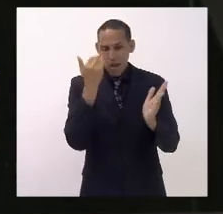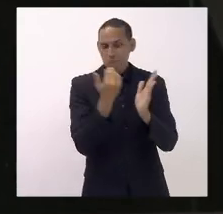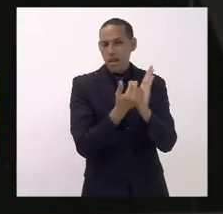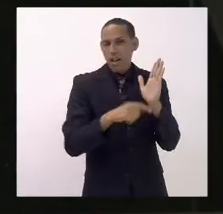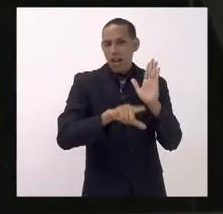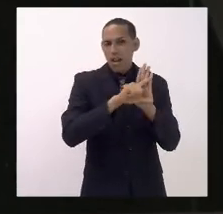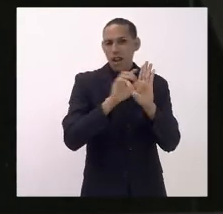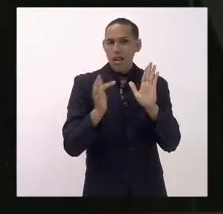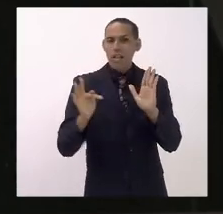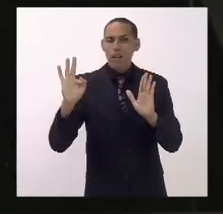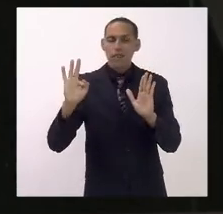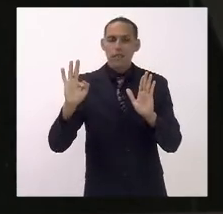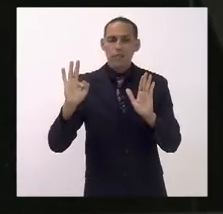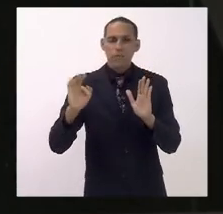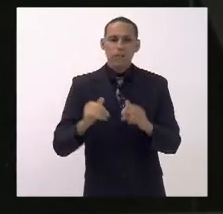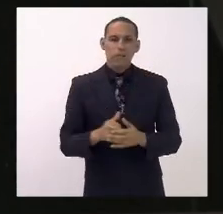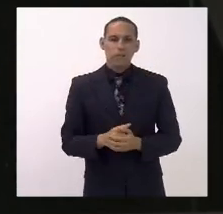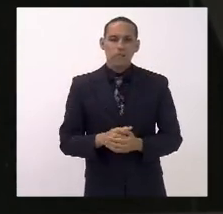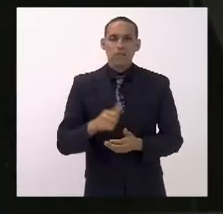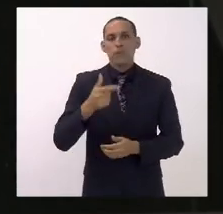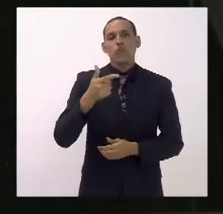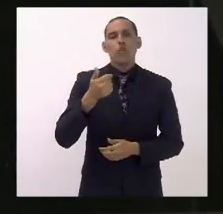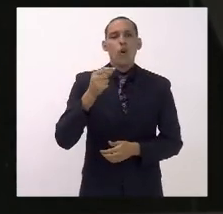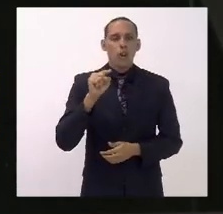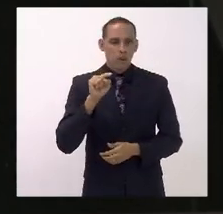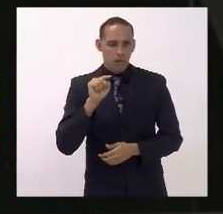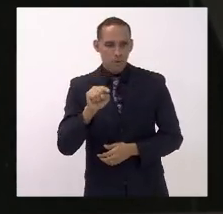lei federal